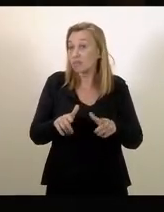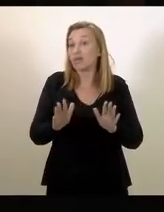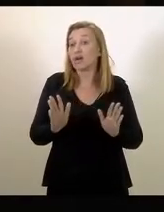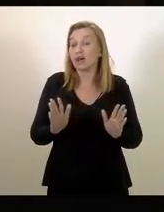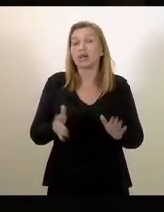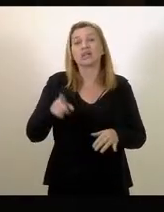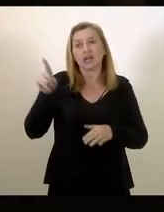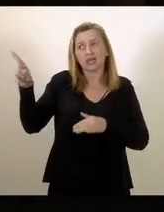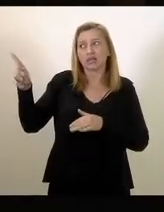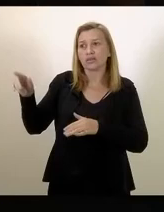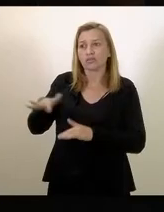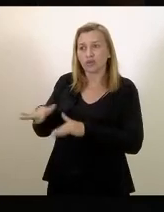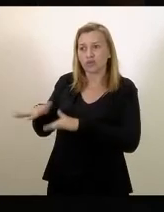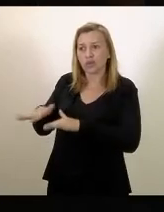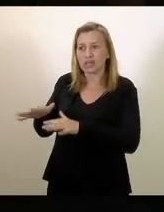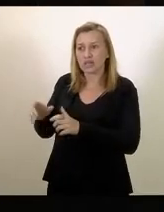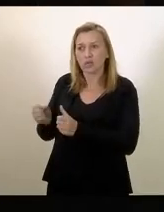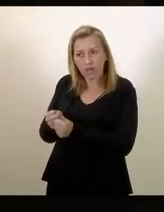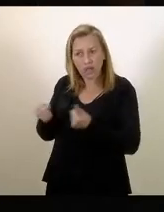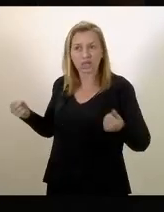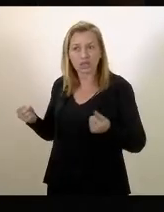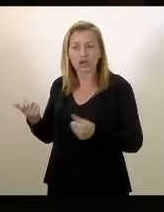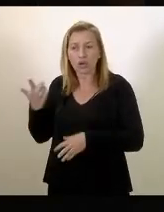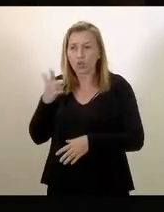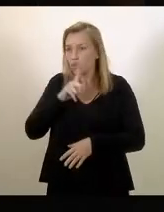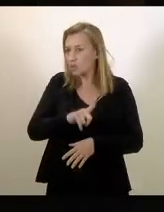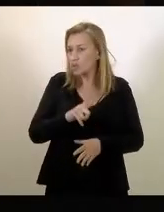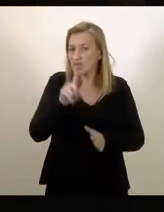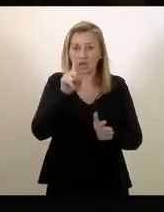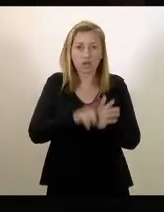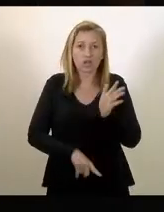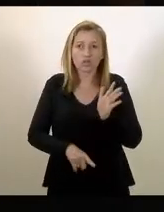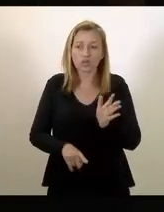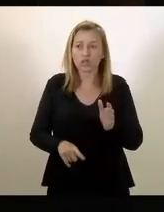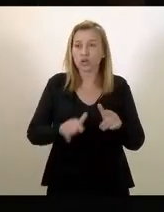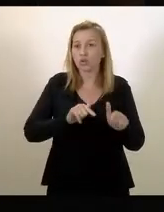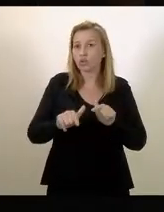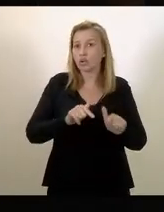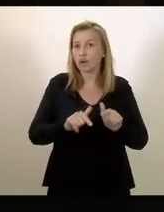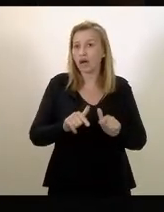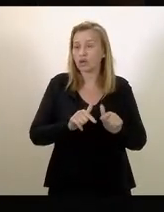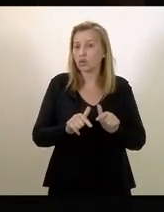realmente se conseguiu algumas coisas se conseguiu por exemplo reduzir o trabalho